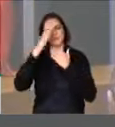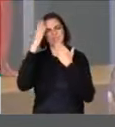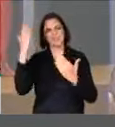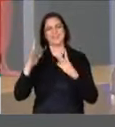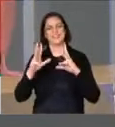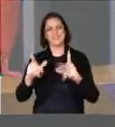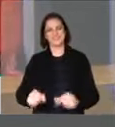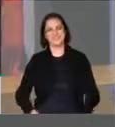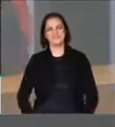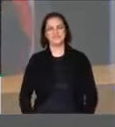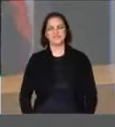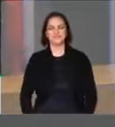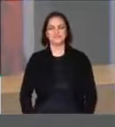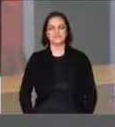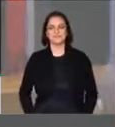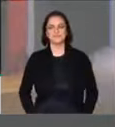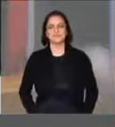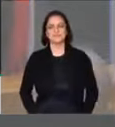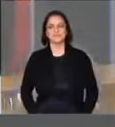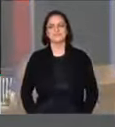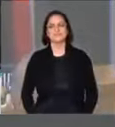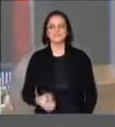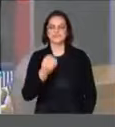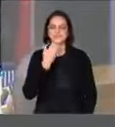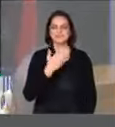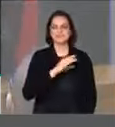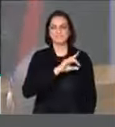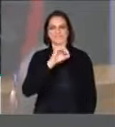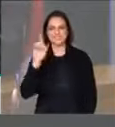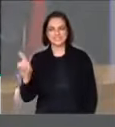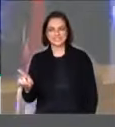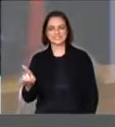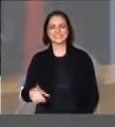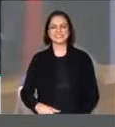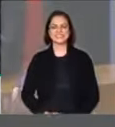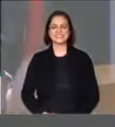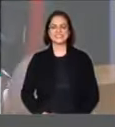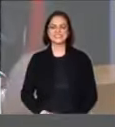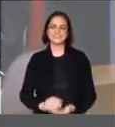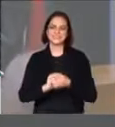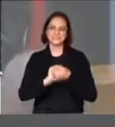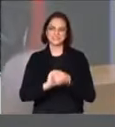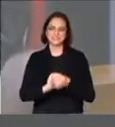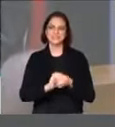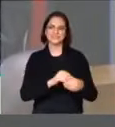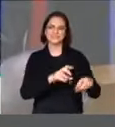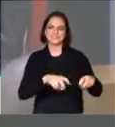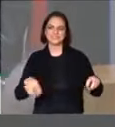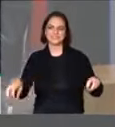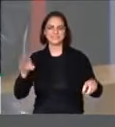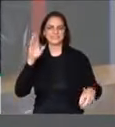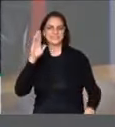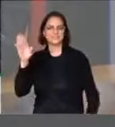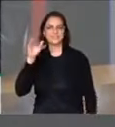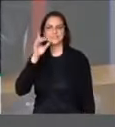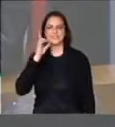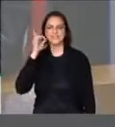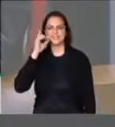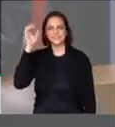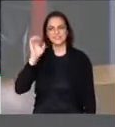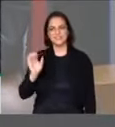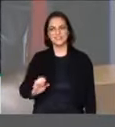Fátima. Um bom dia. Eu quero saudar a mesa em nome da deputada Érica Cocai, que